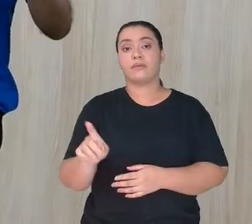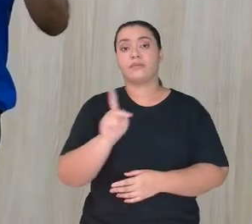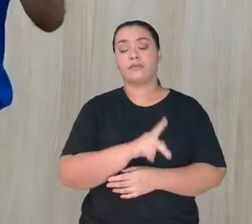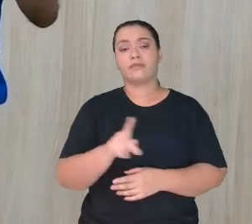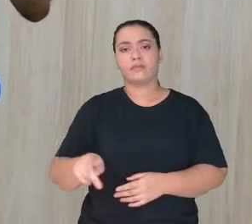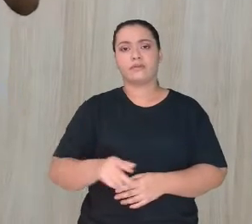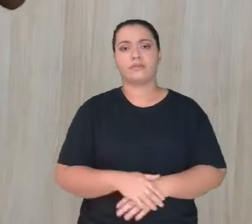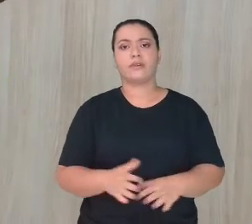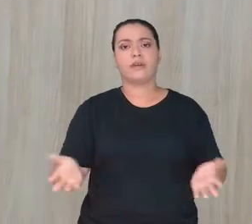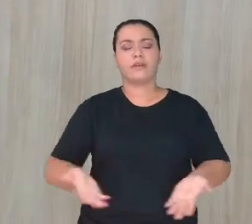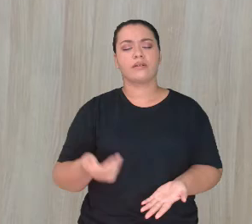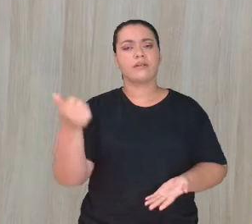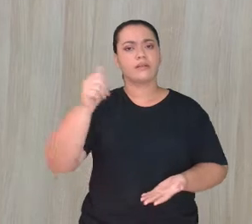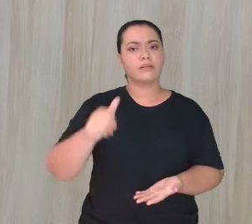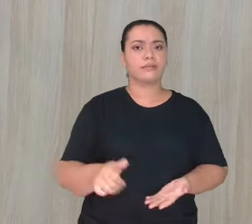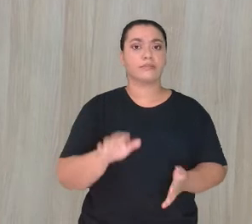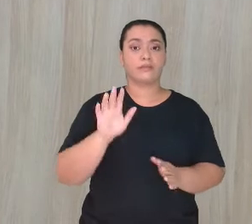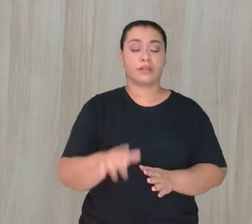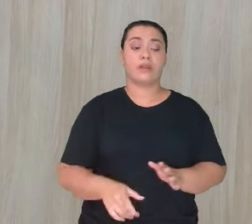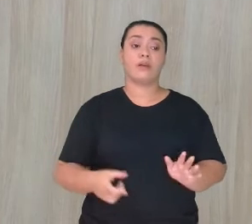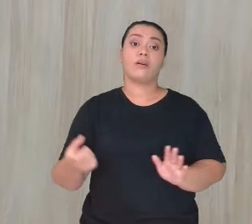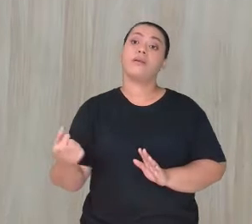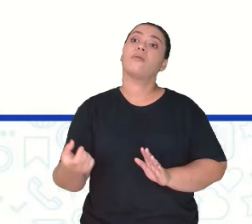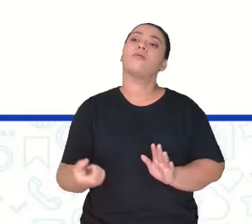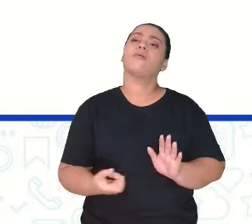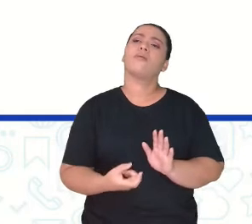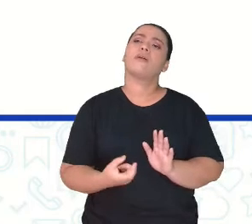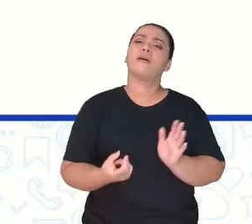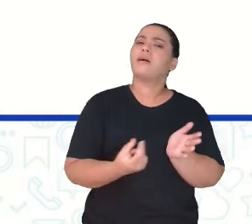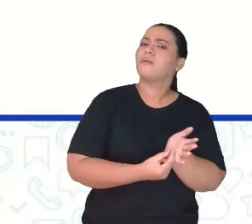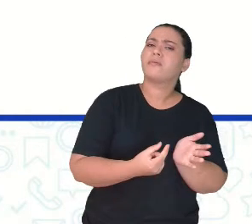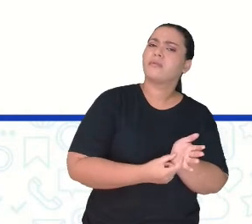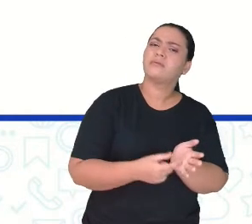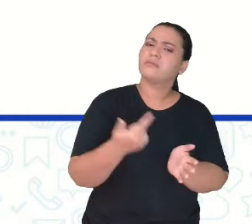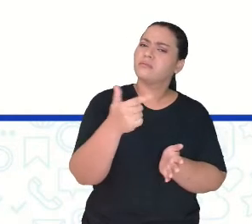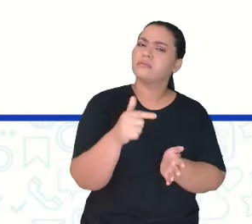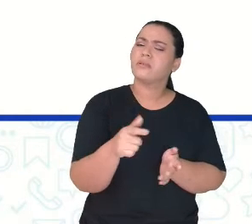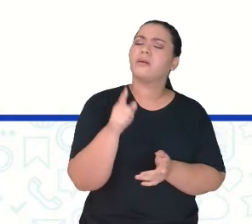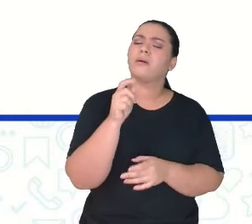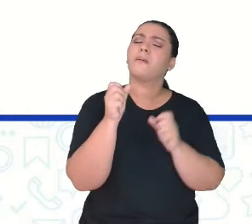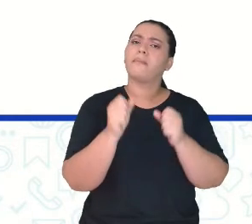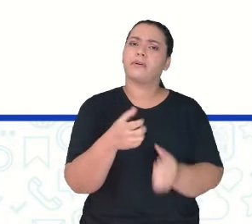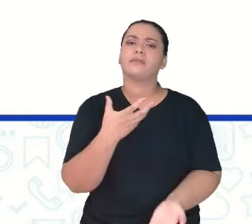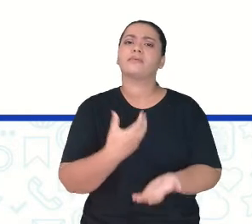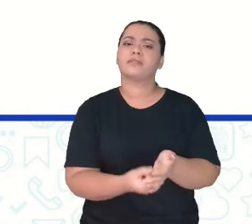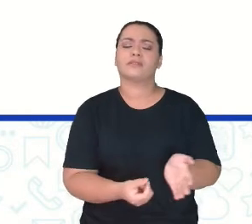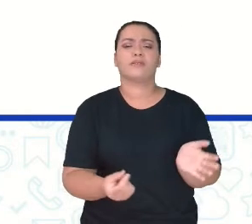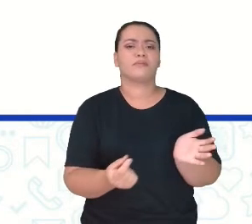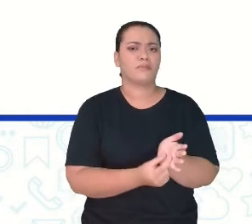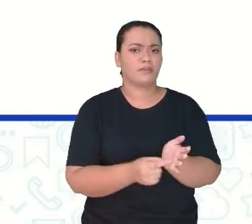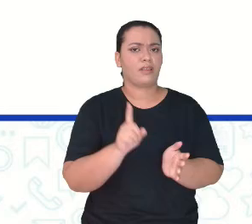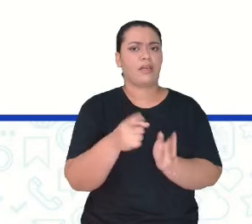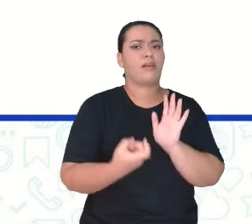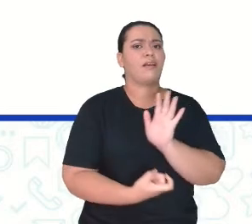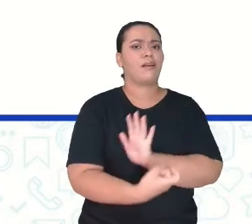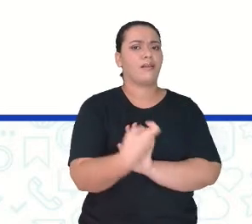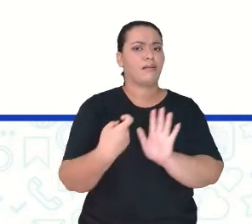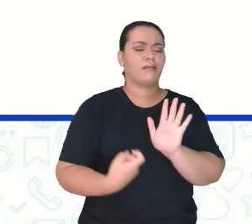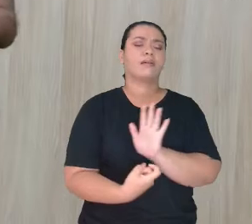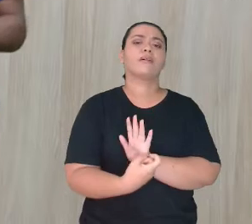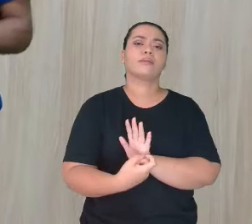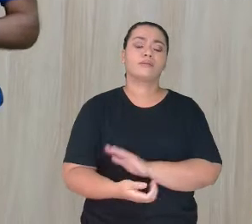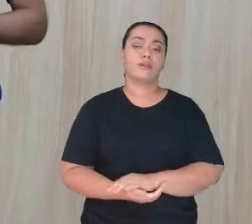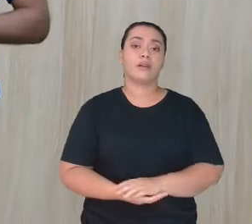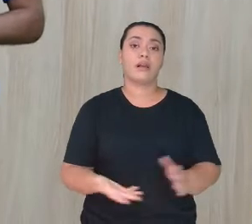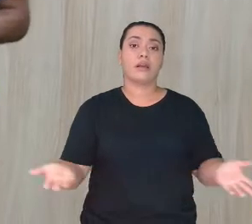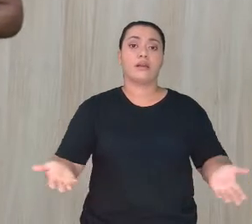aqui, ó. O aplicativo, você não tem aplicativo ainda não, você pode baixar esse aplicativo no QR Code, exatamente.